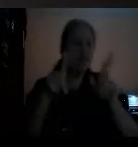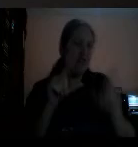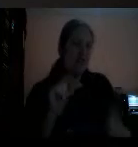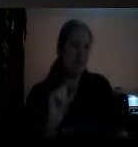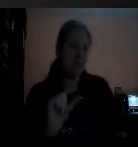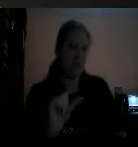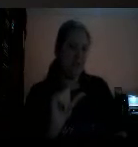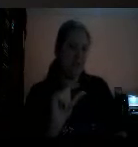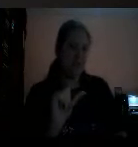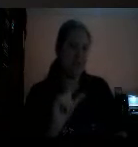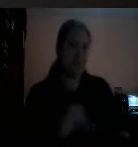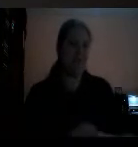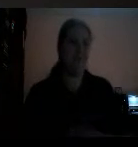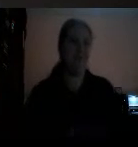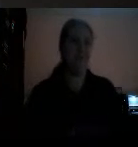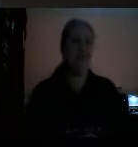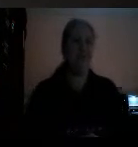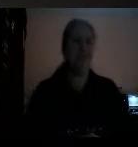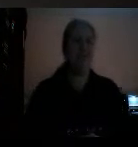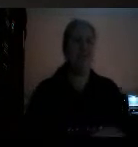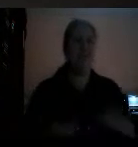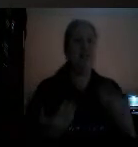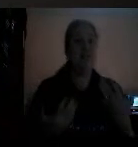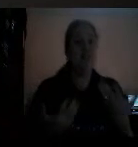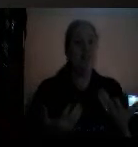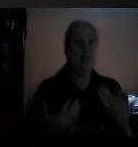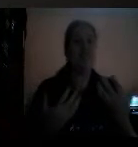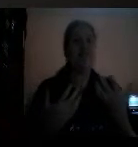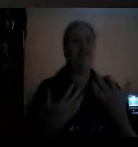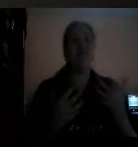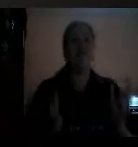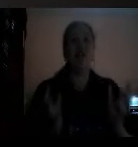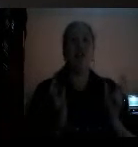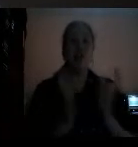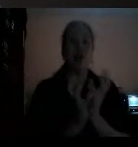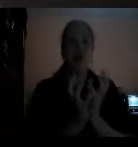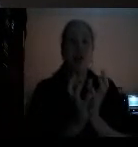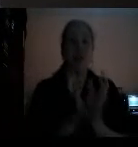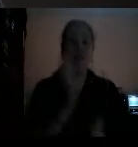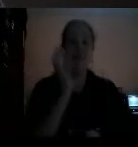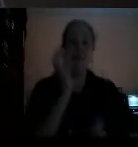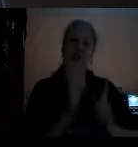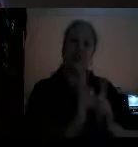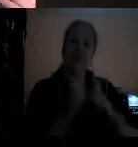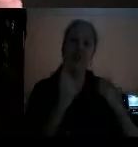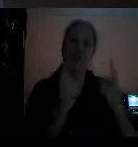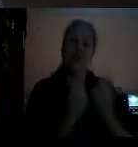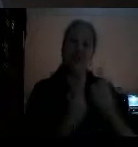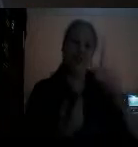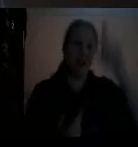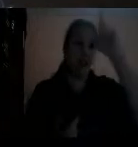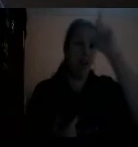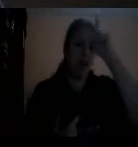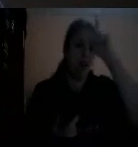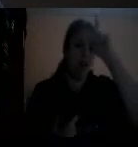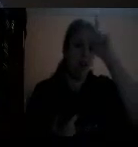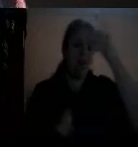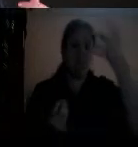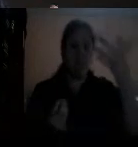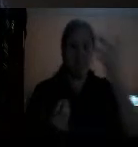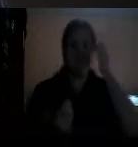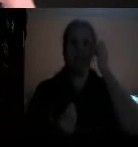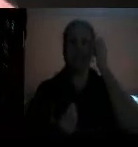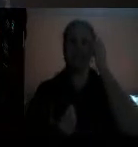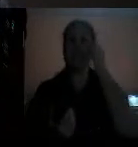pessoal da geografia, especialmente pelo pessoal da geografia alemã. Ah, professor, o que o almirante americano, o Sr.